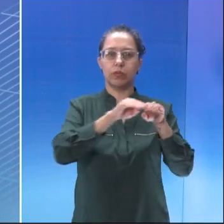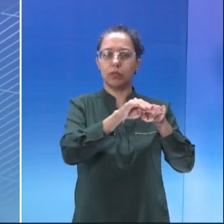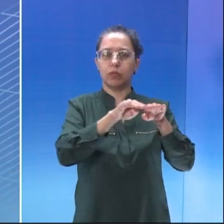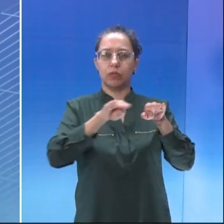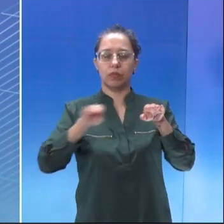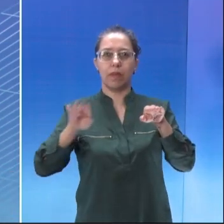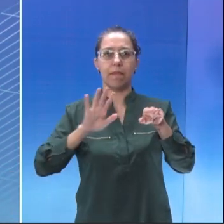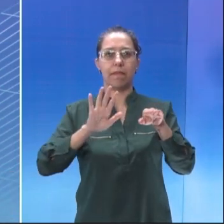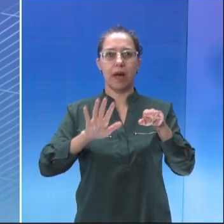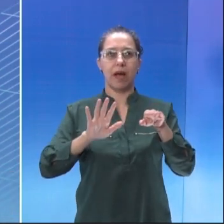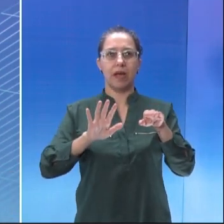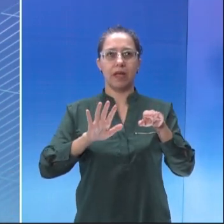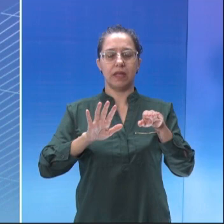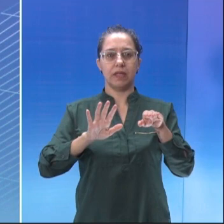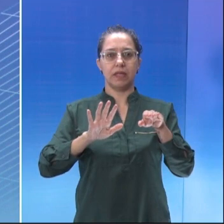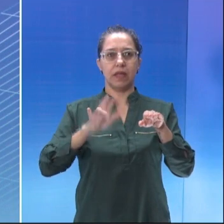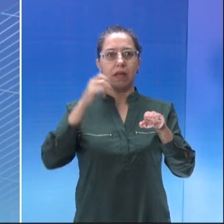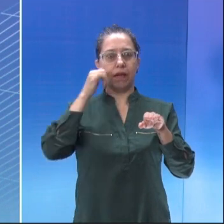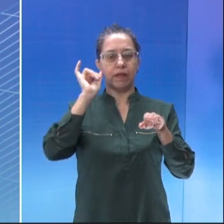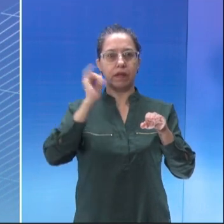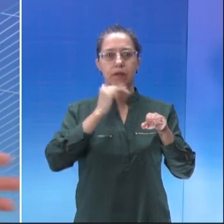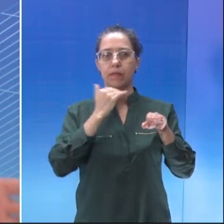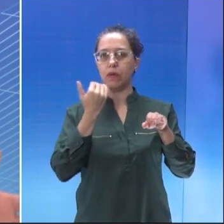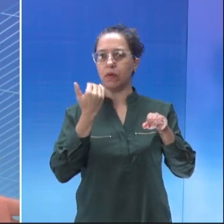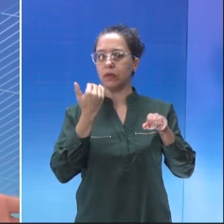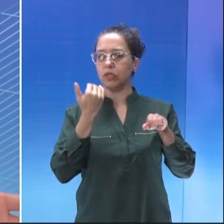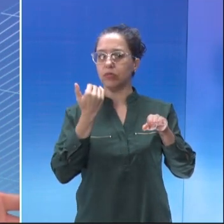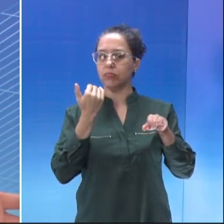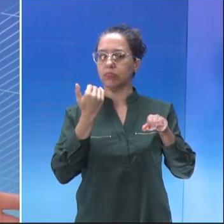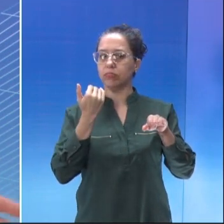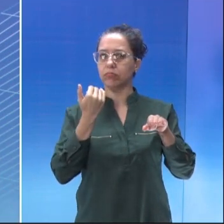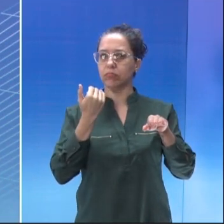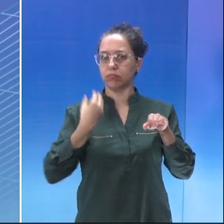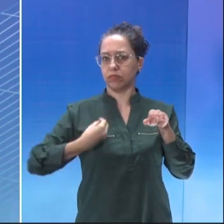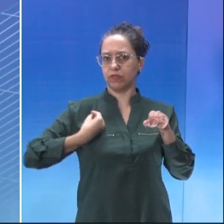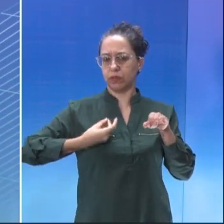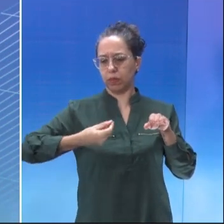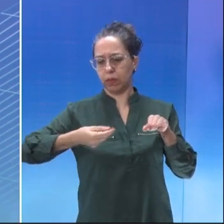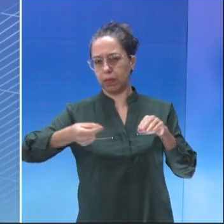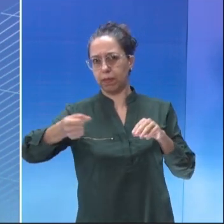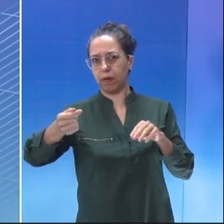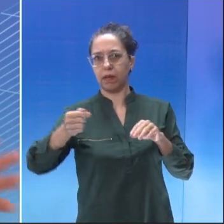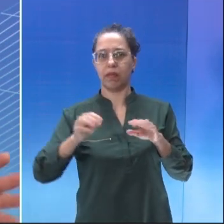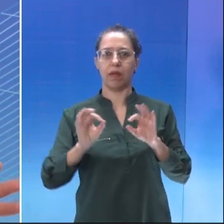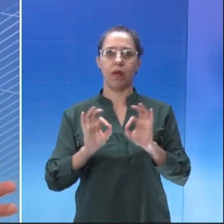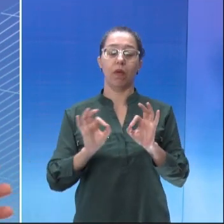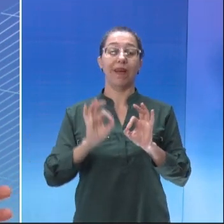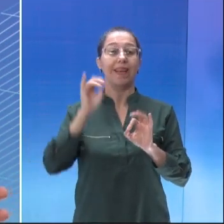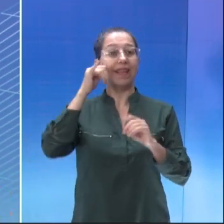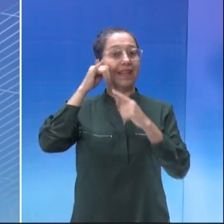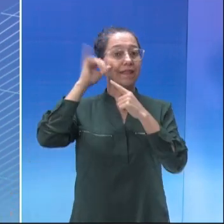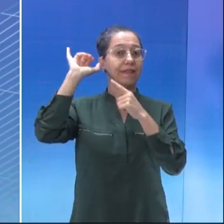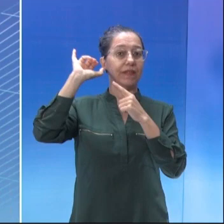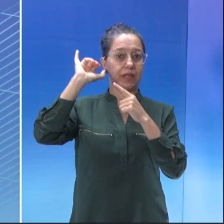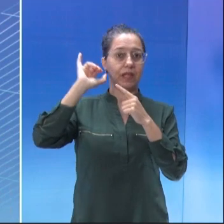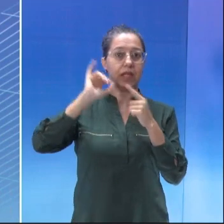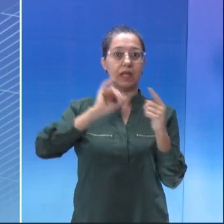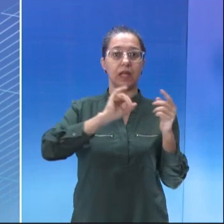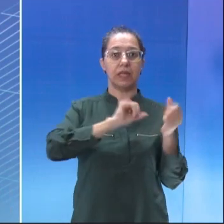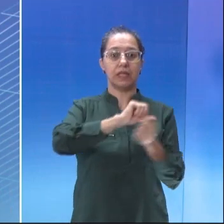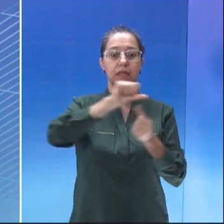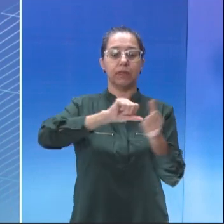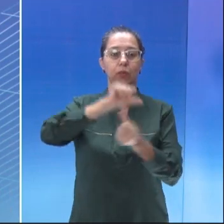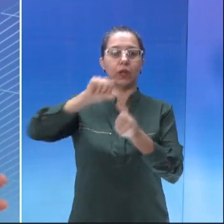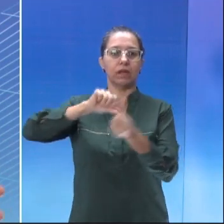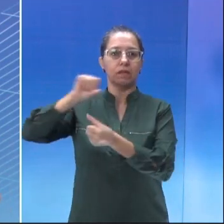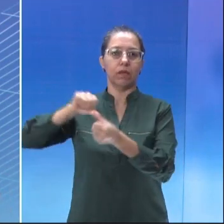Mas favorecendo a longevidade, não é essa a questão que ela faz, não. Ela faz evitando a mutação. Ela não está atuando